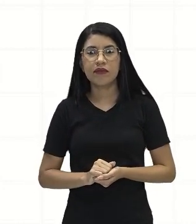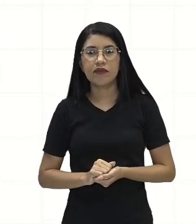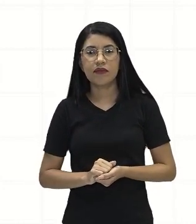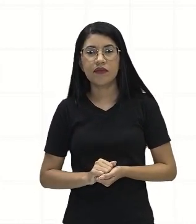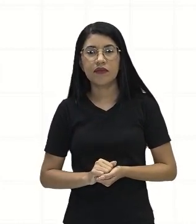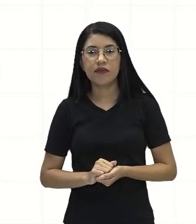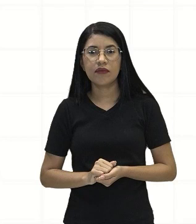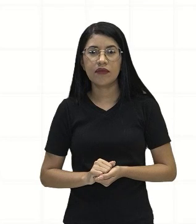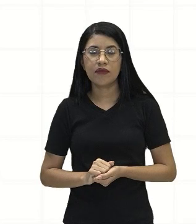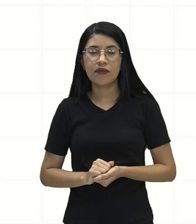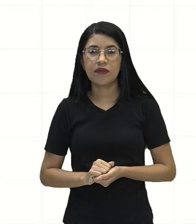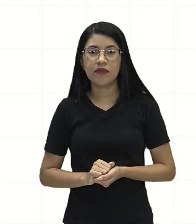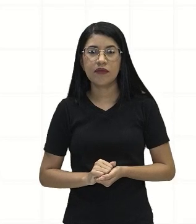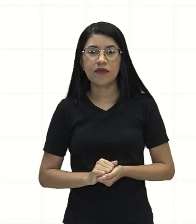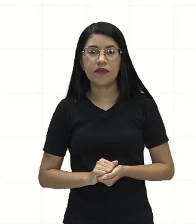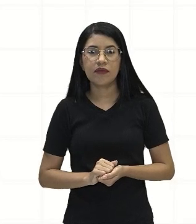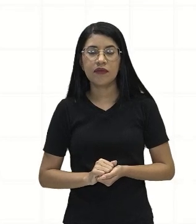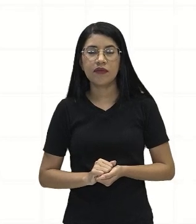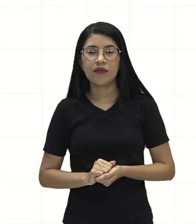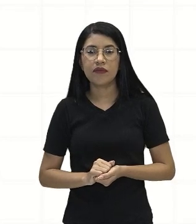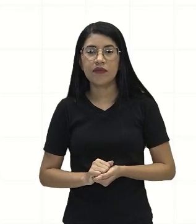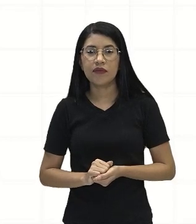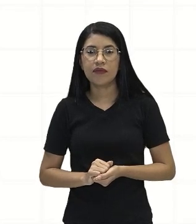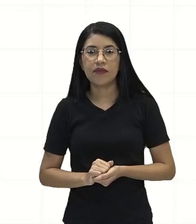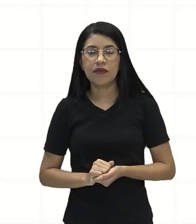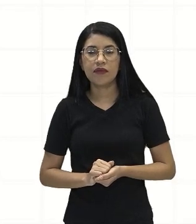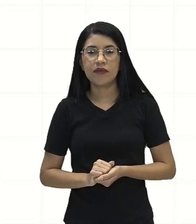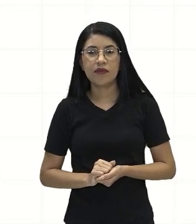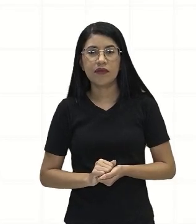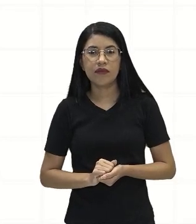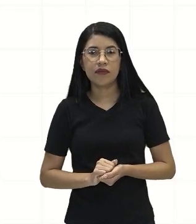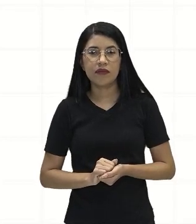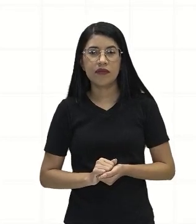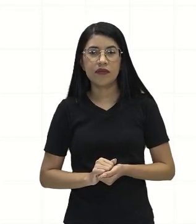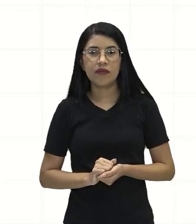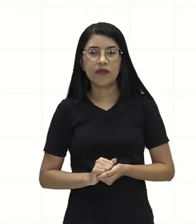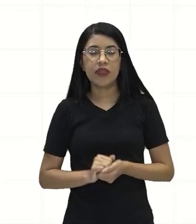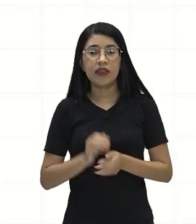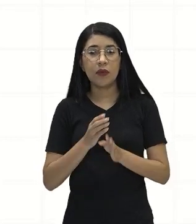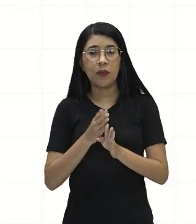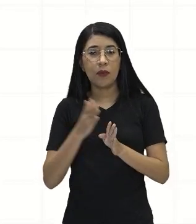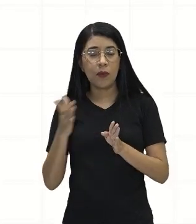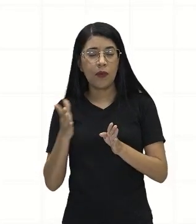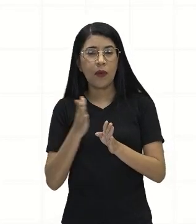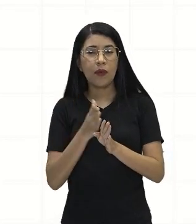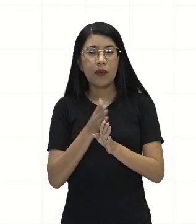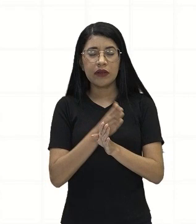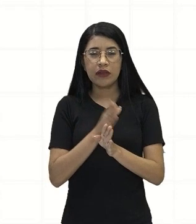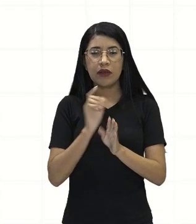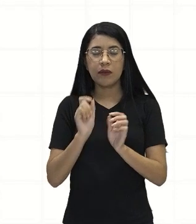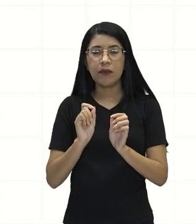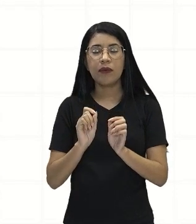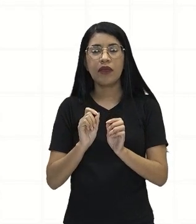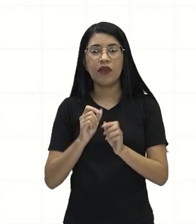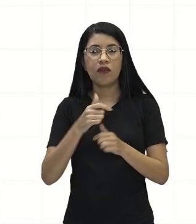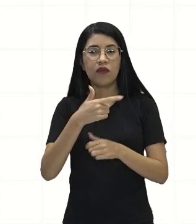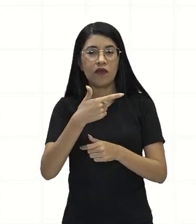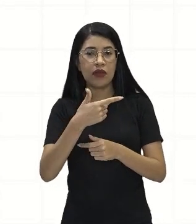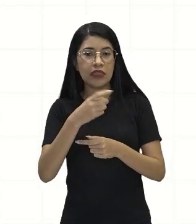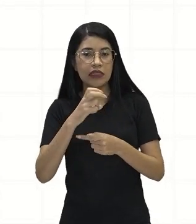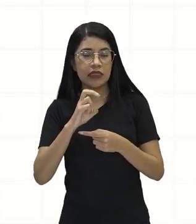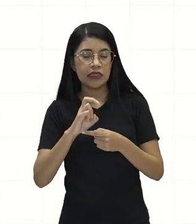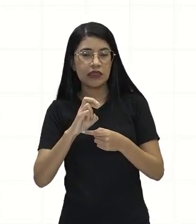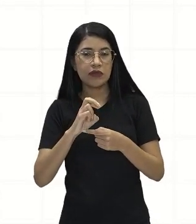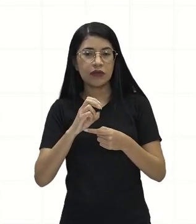que, olha lá, 2 casas após a vírgula. Então, está aqui a parte inteira, ó, da fração. Então, é 25 sobre 100.